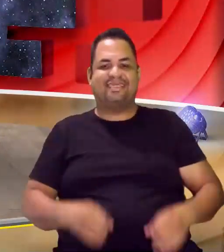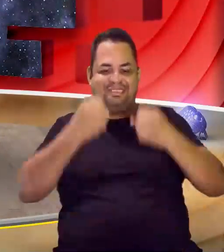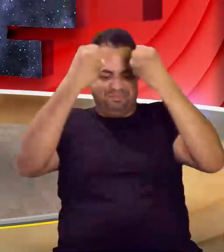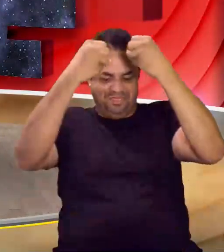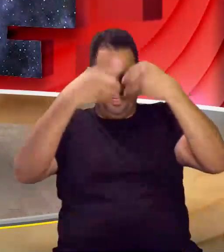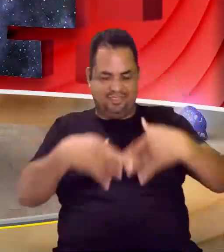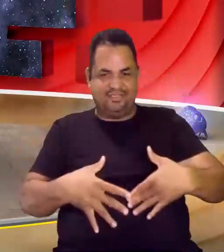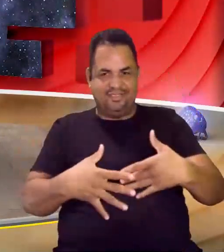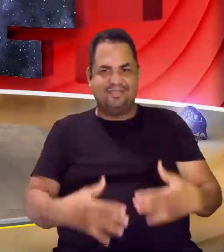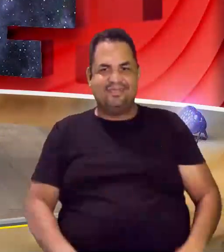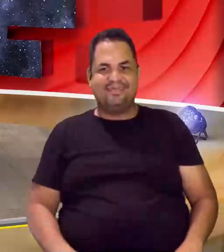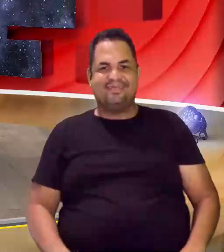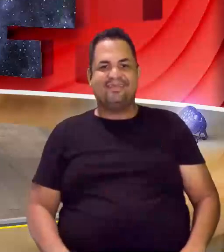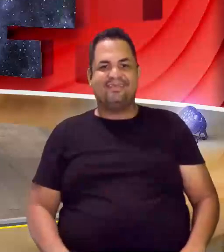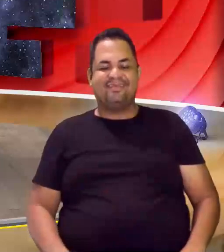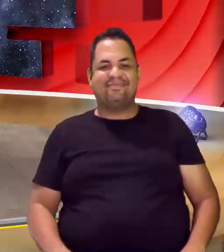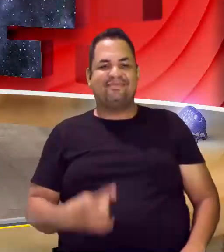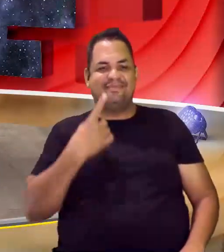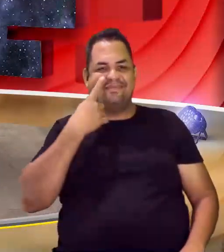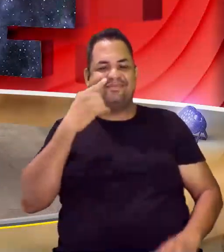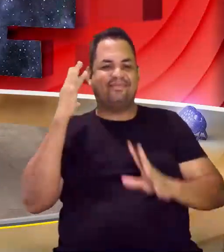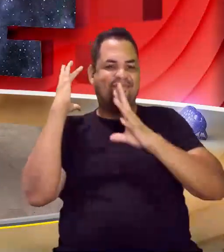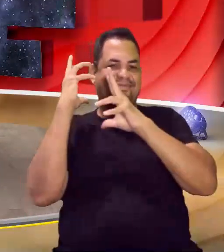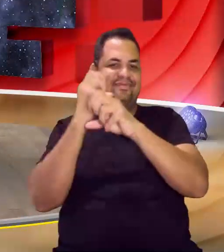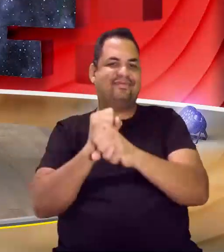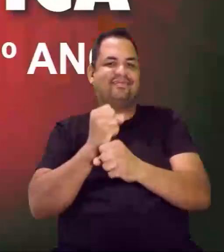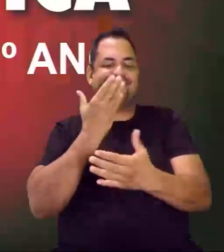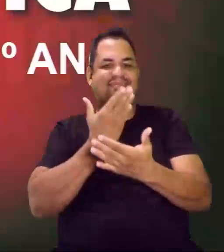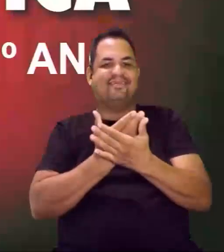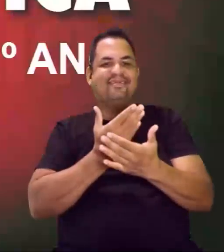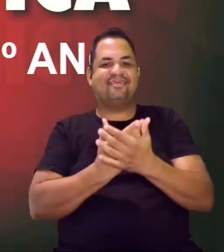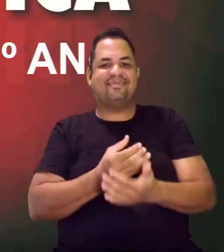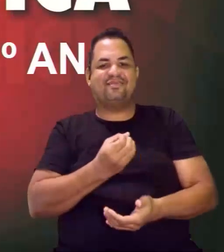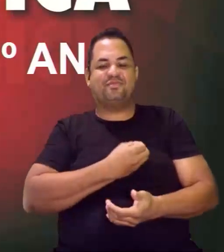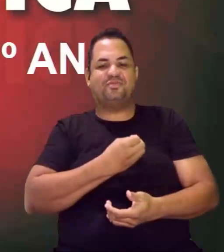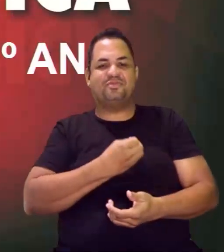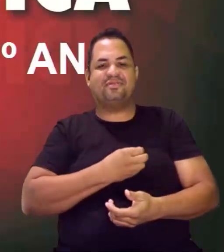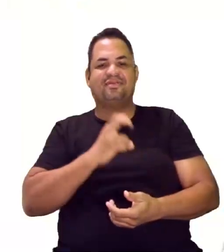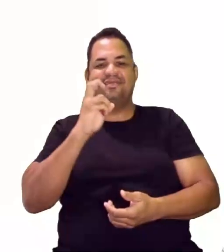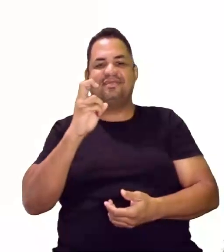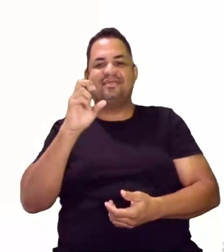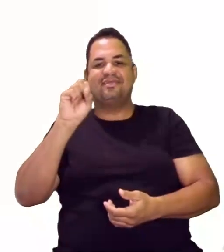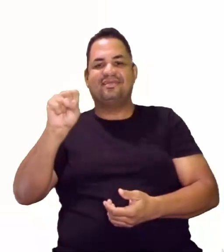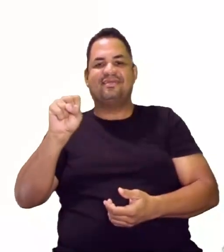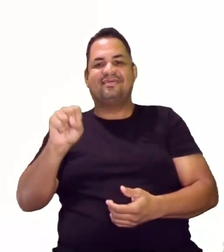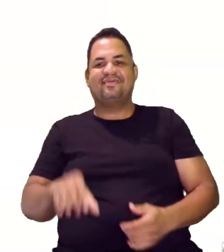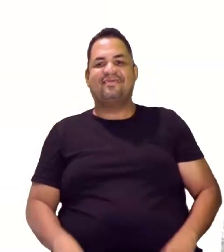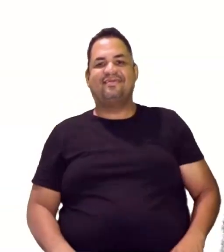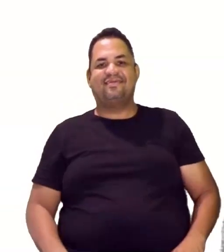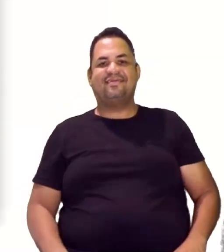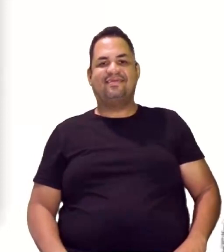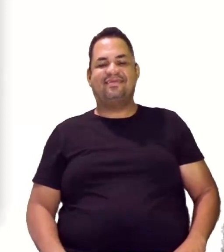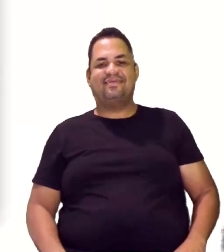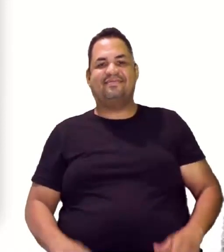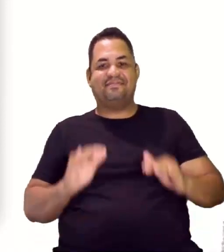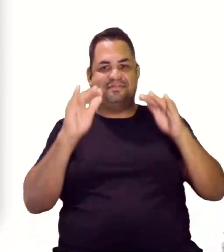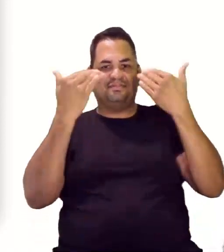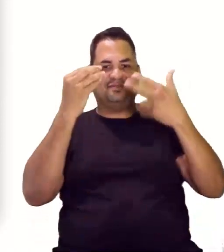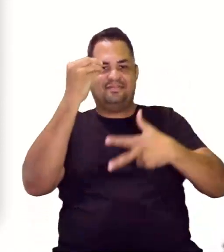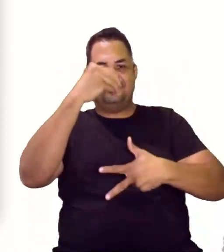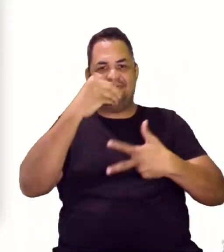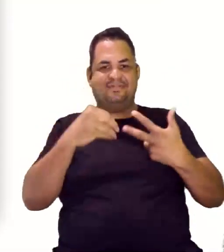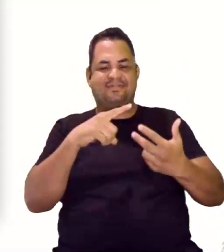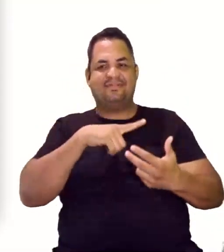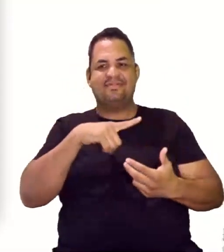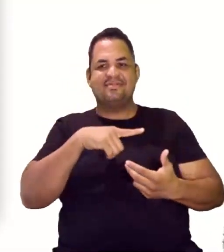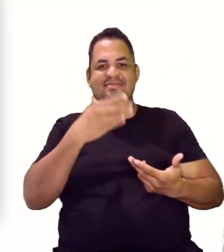né? Vamos olhar as nossas revisões, então, para a aula 58, que foi uma aula bem legal do Enem. Então, se liga no Enem, vamos